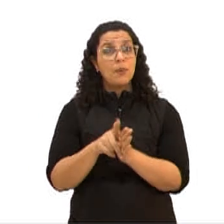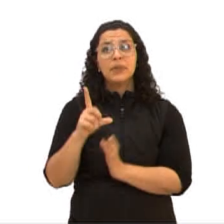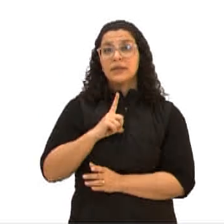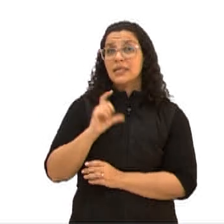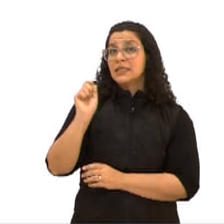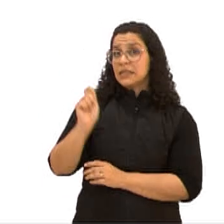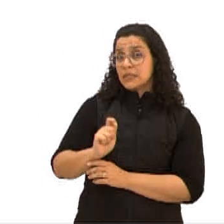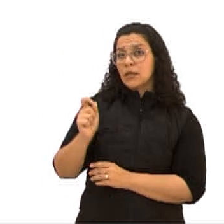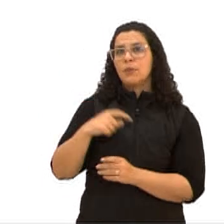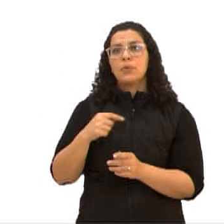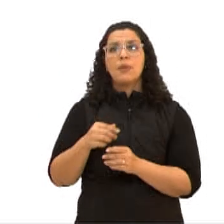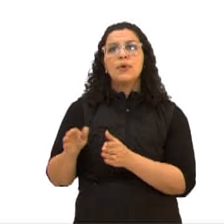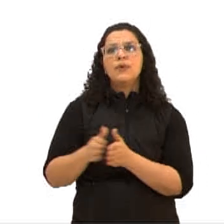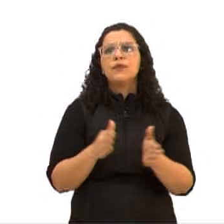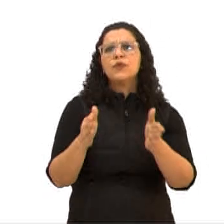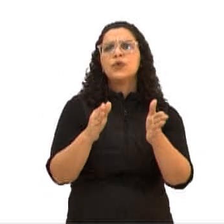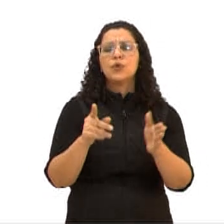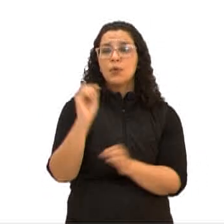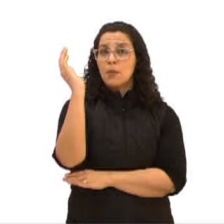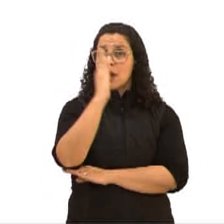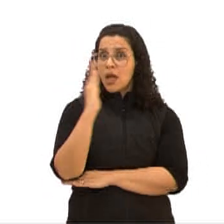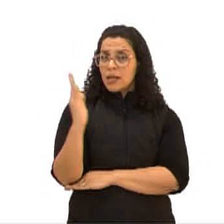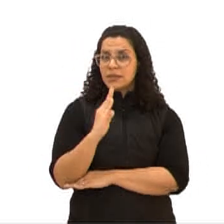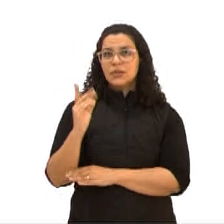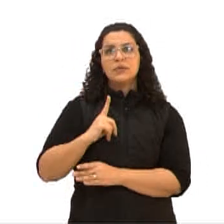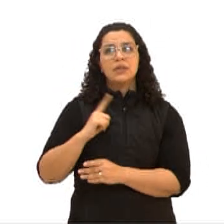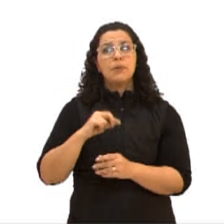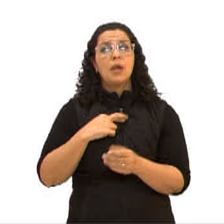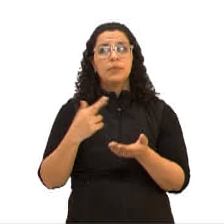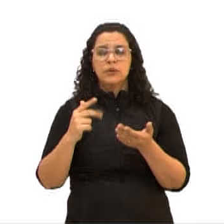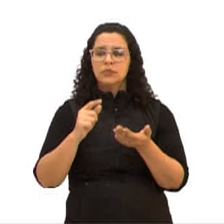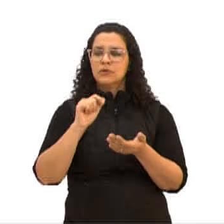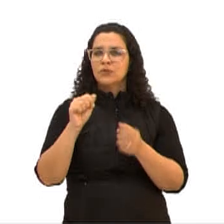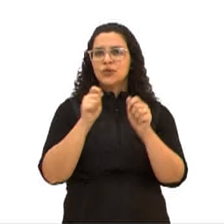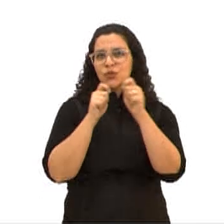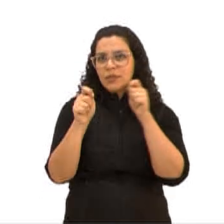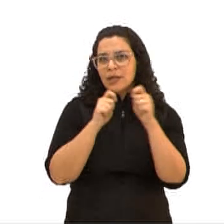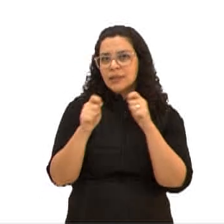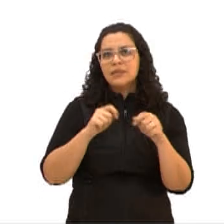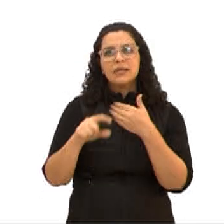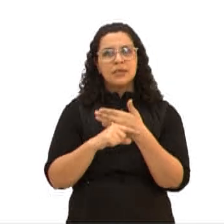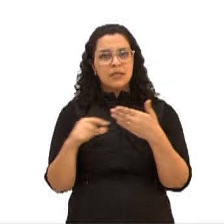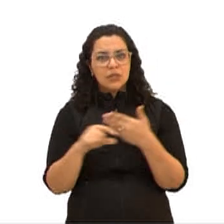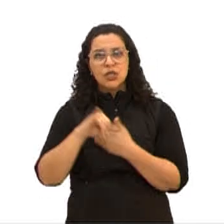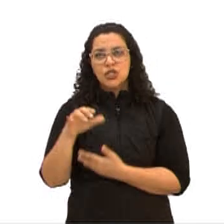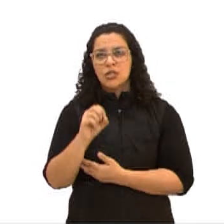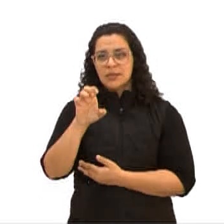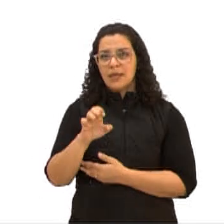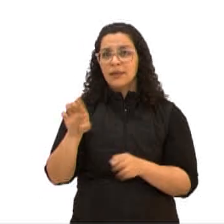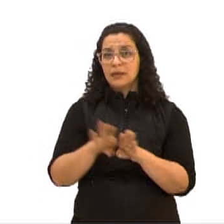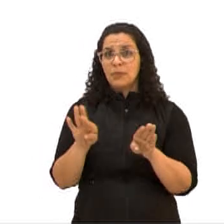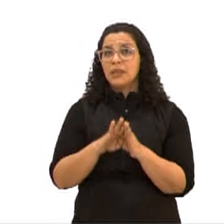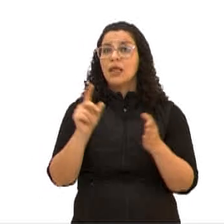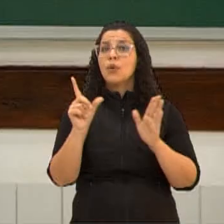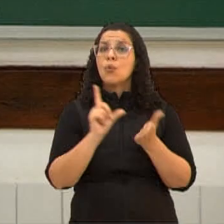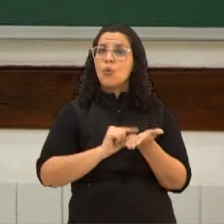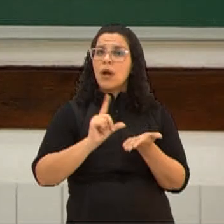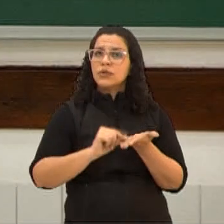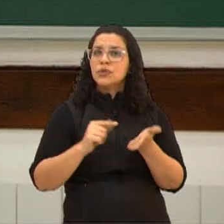não os destinos da literatura brasileira, o jornalista e escritor José Castelo dá sua contribuição num